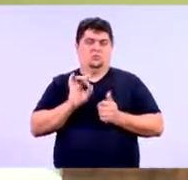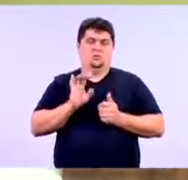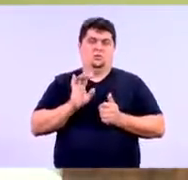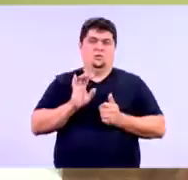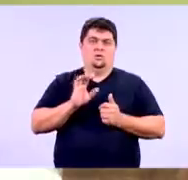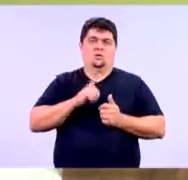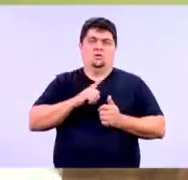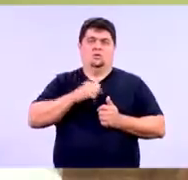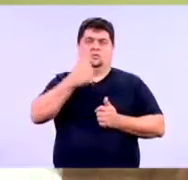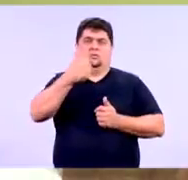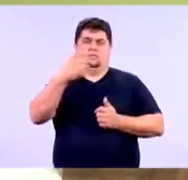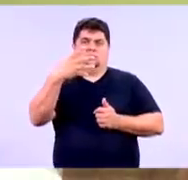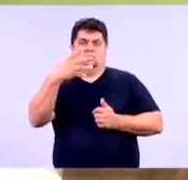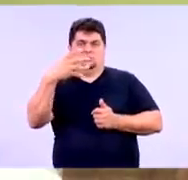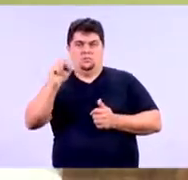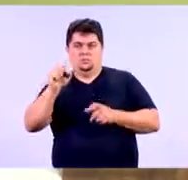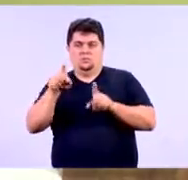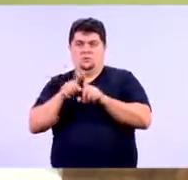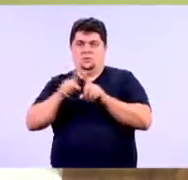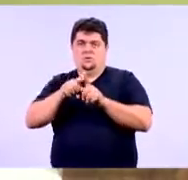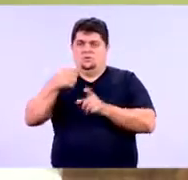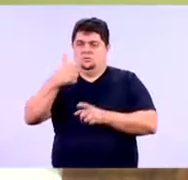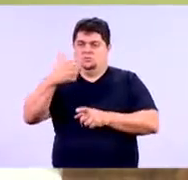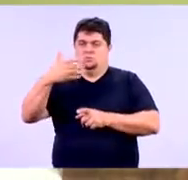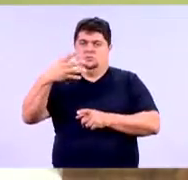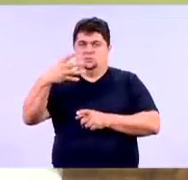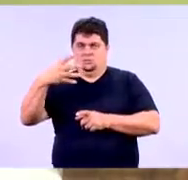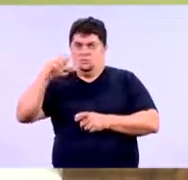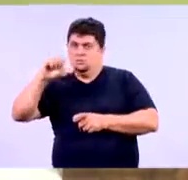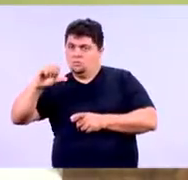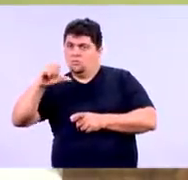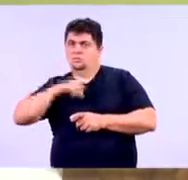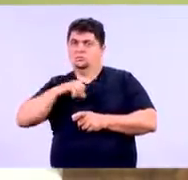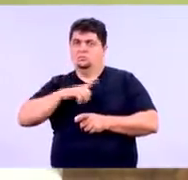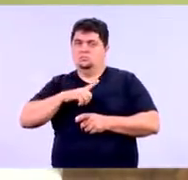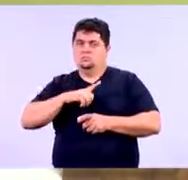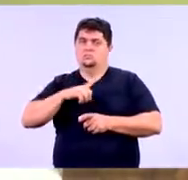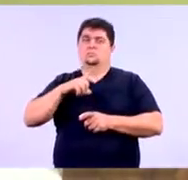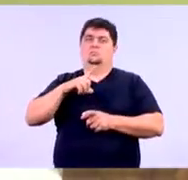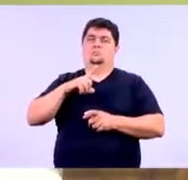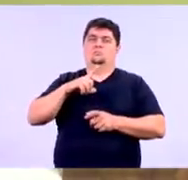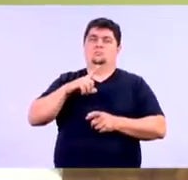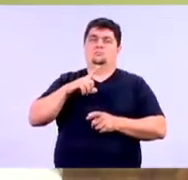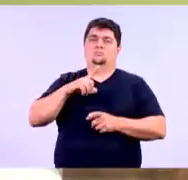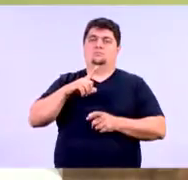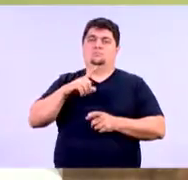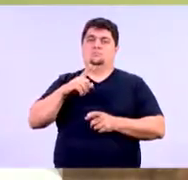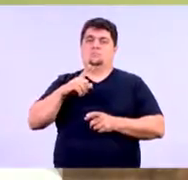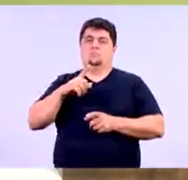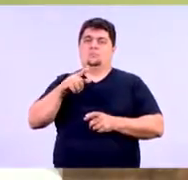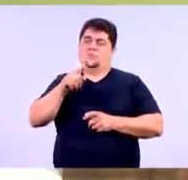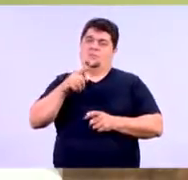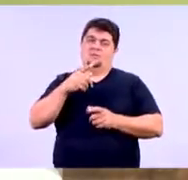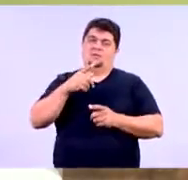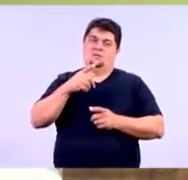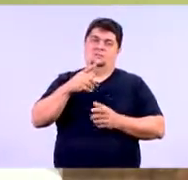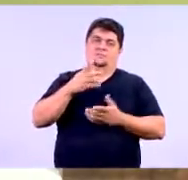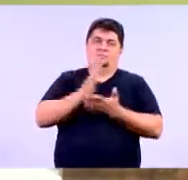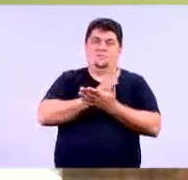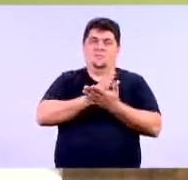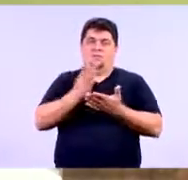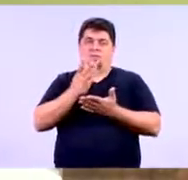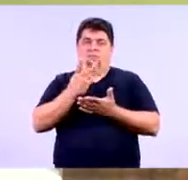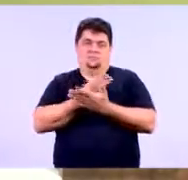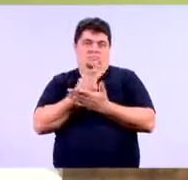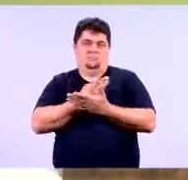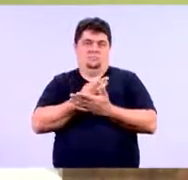o 148 e o 149 também ele traz, e aí infelizmente vocês erraram. Mas não tem